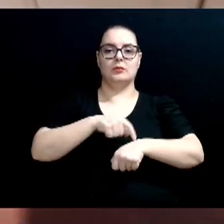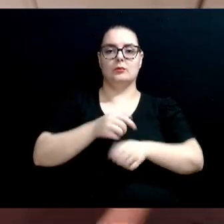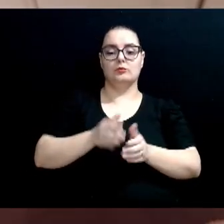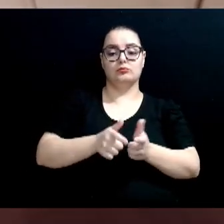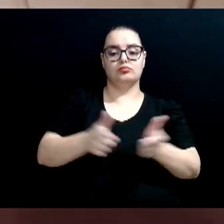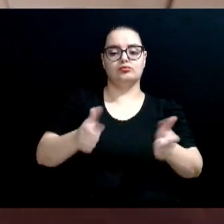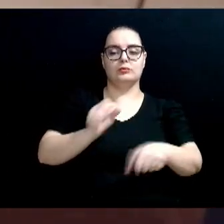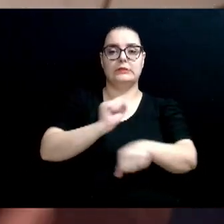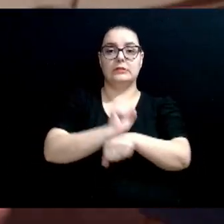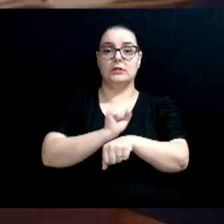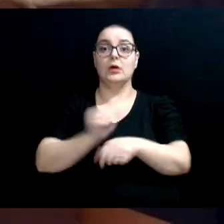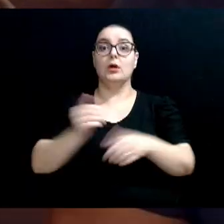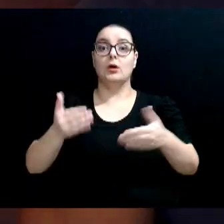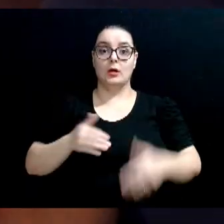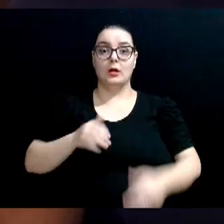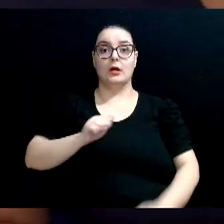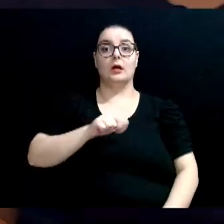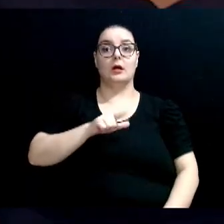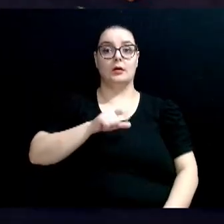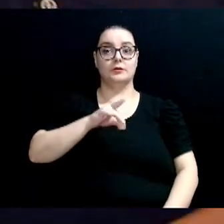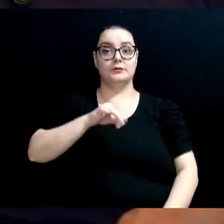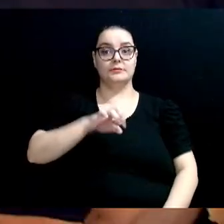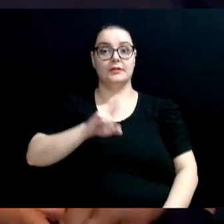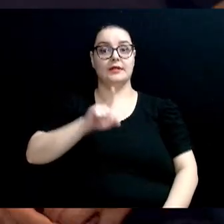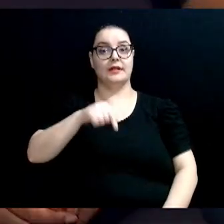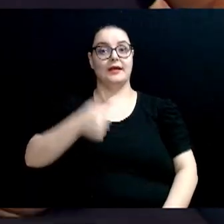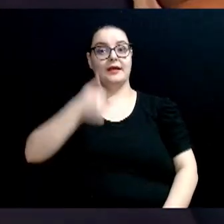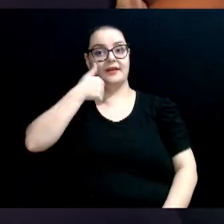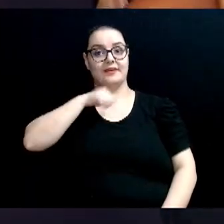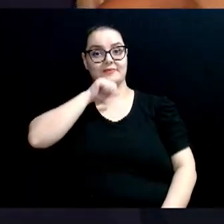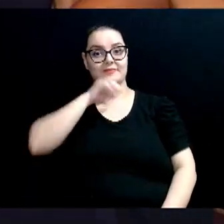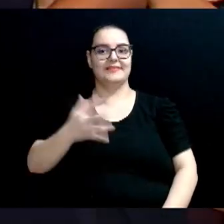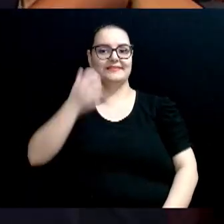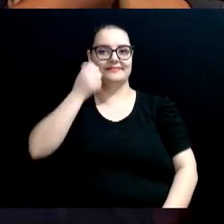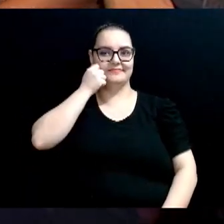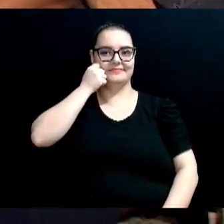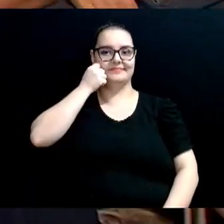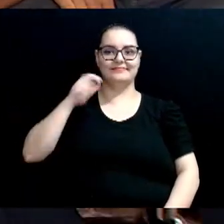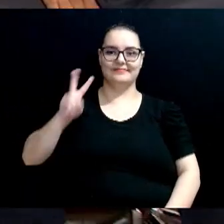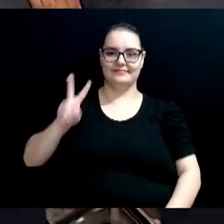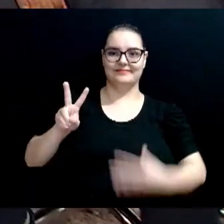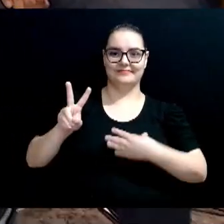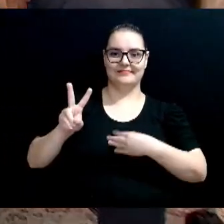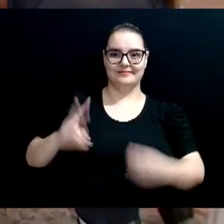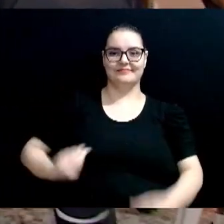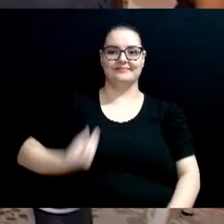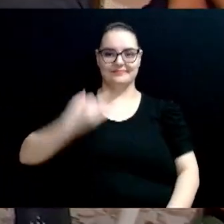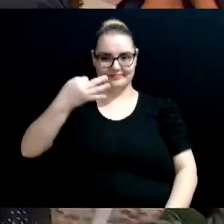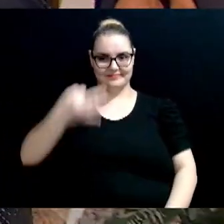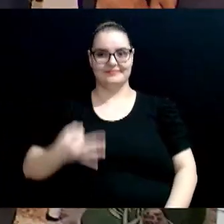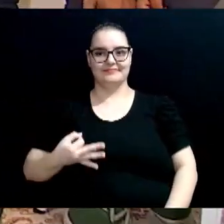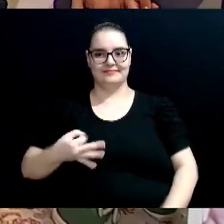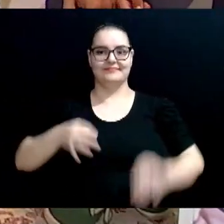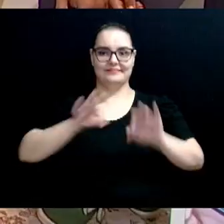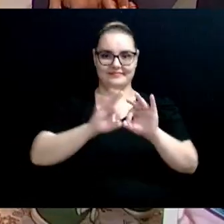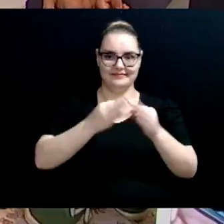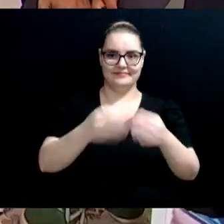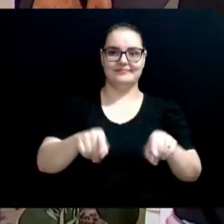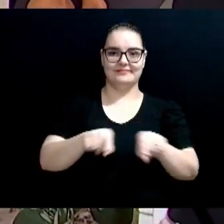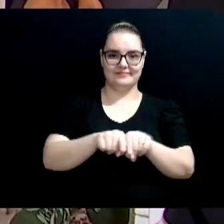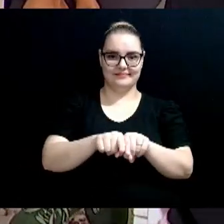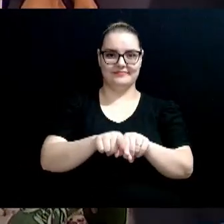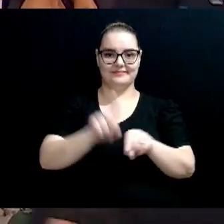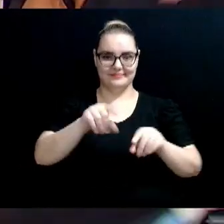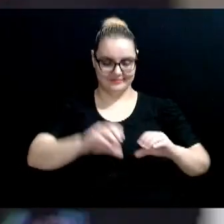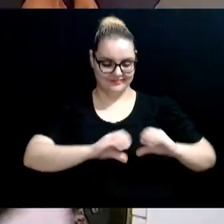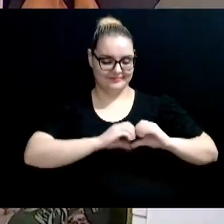hoje, Audrey Queiroz é mãe por adoção ao lado dos 2 filhos e vive a certeza de que família também nasce do coração.